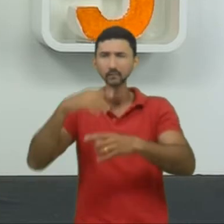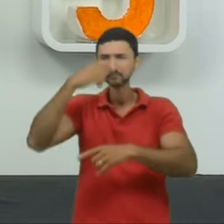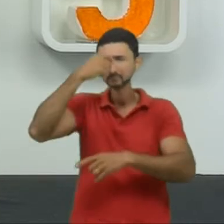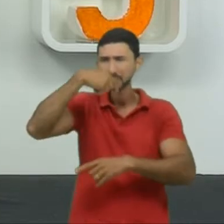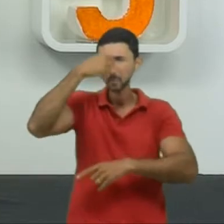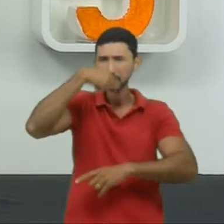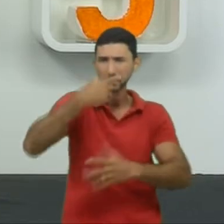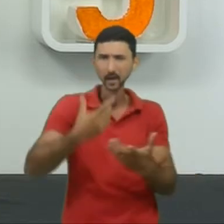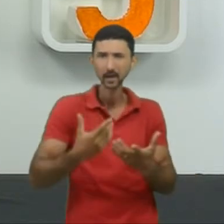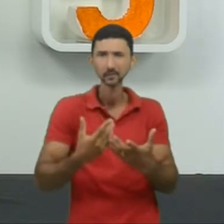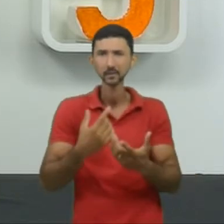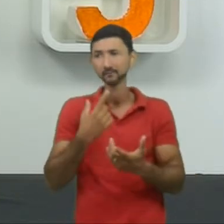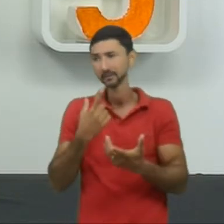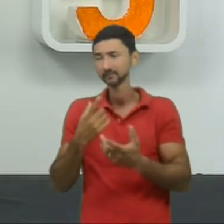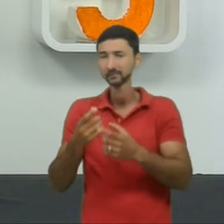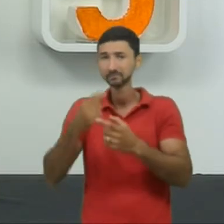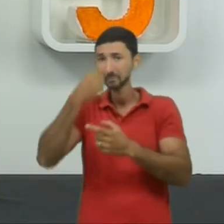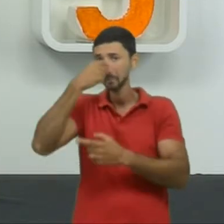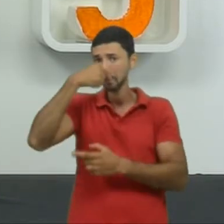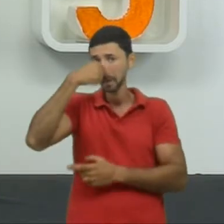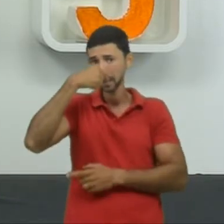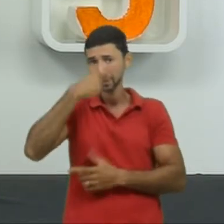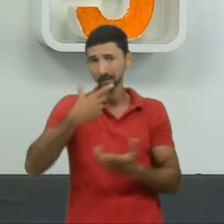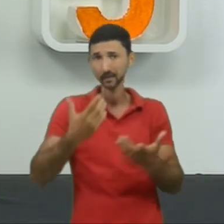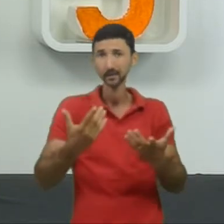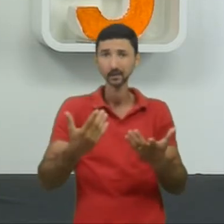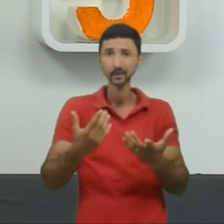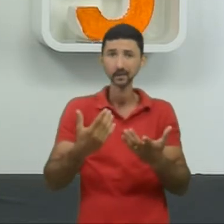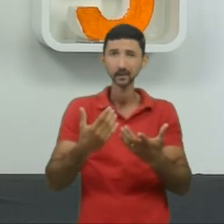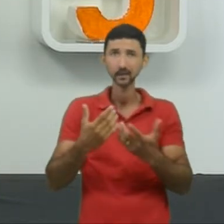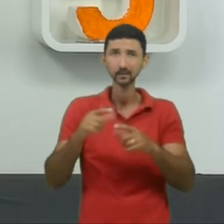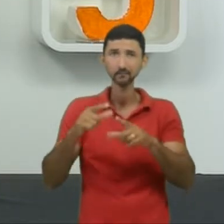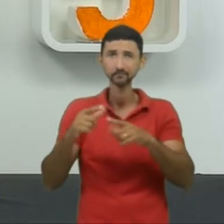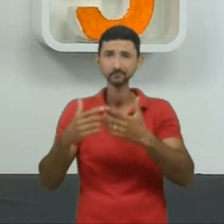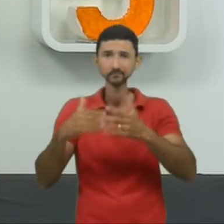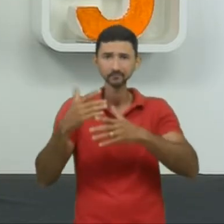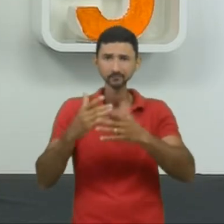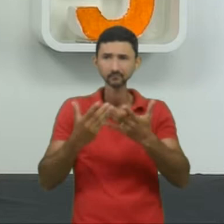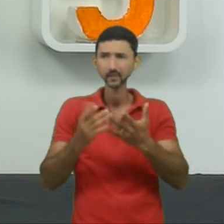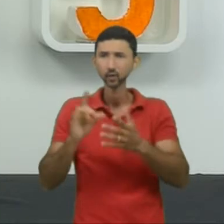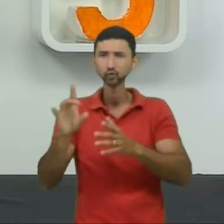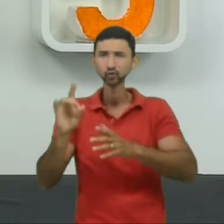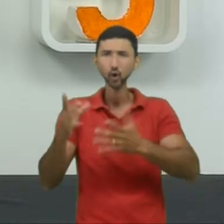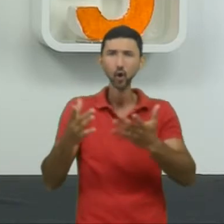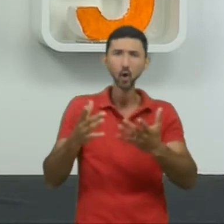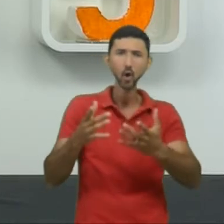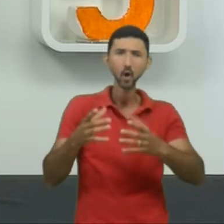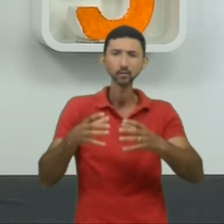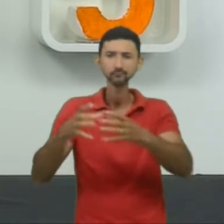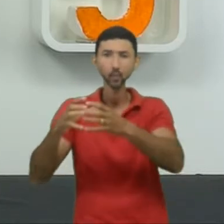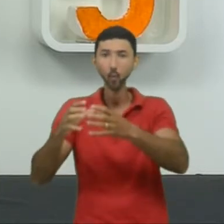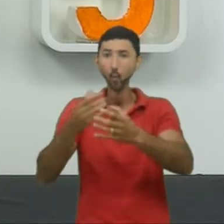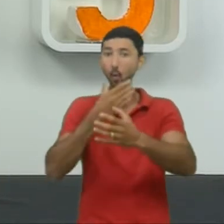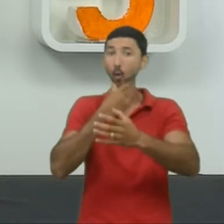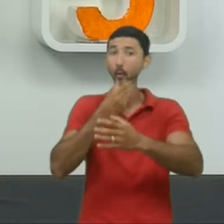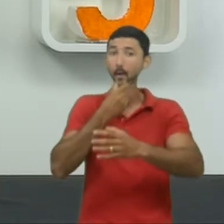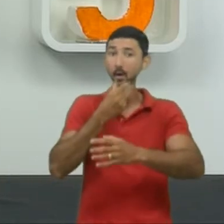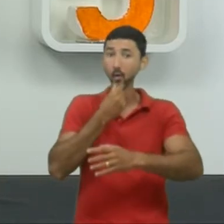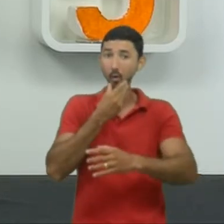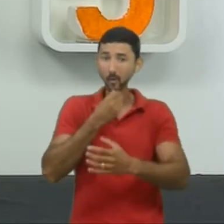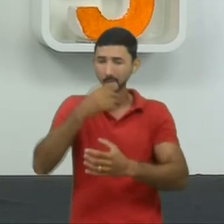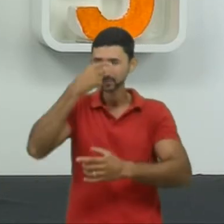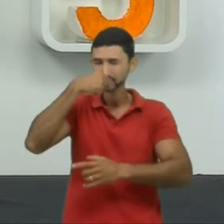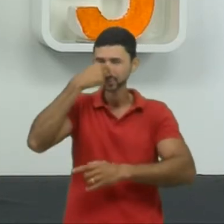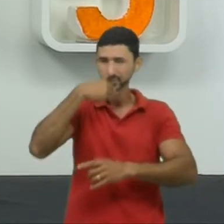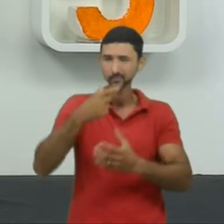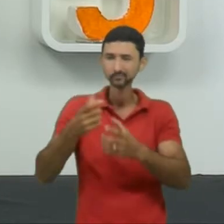gripados, e aí você pode dizer que é uma gripe que está trabalhando, que está atingindo somente o gênero masculino.